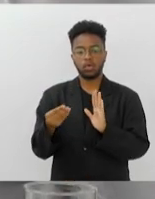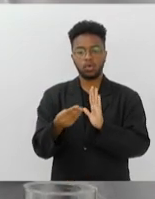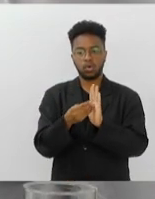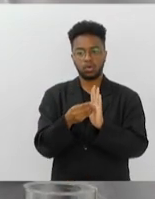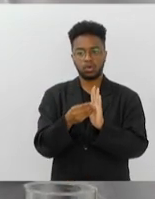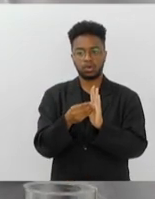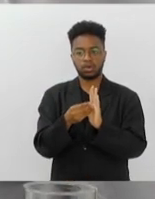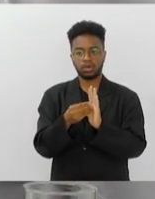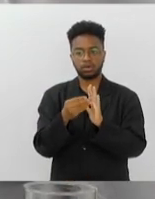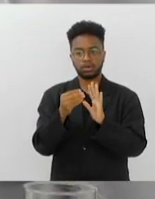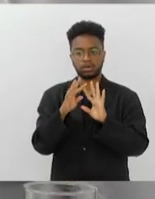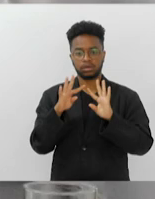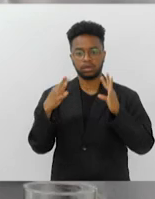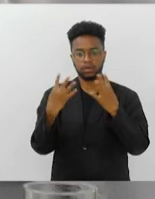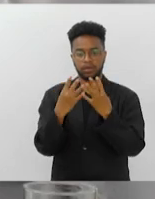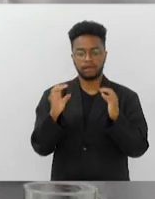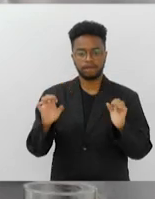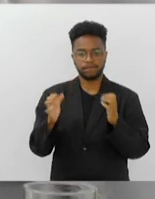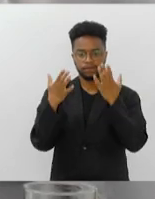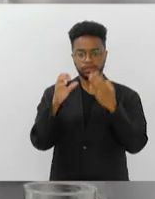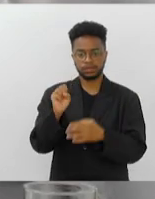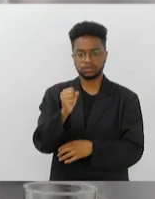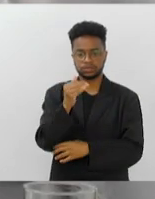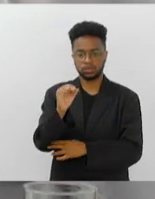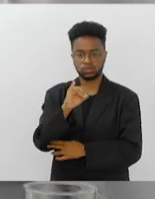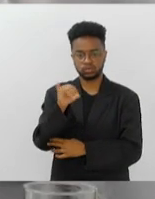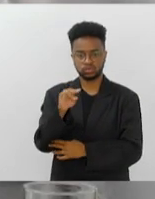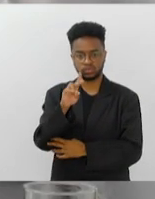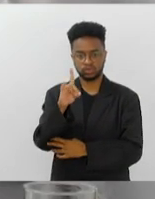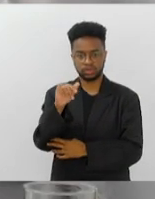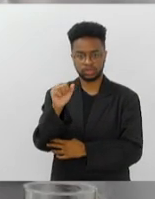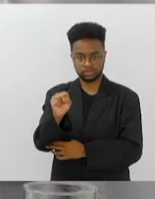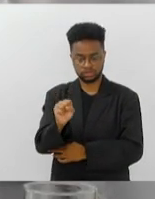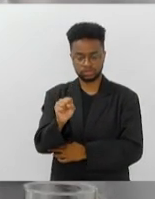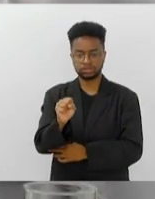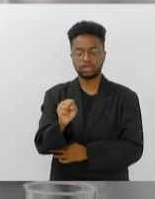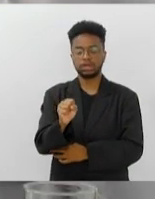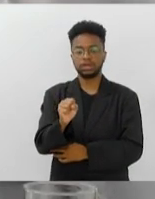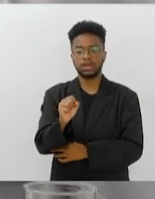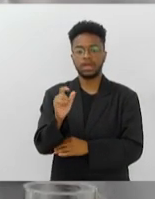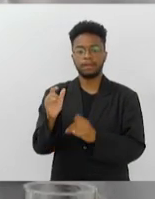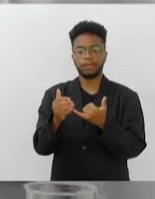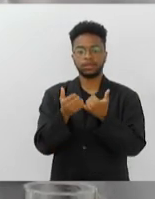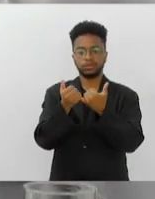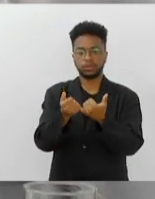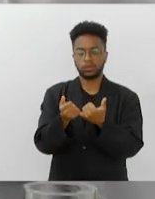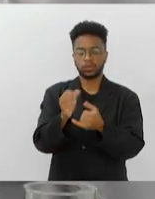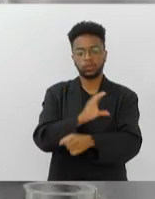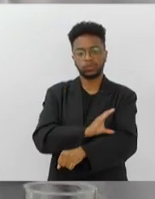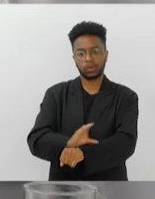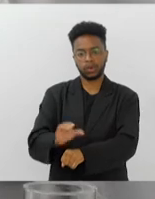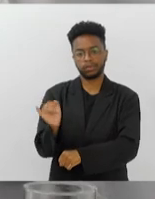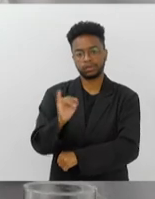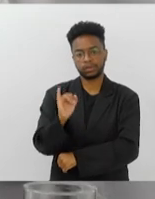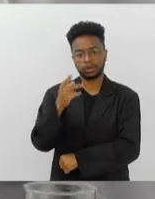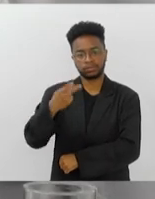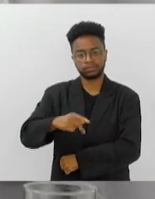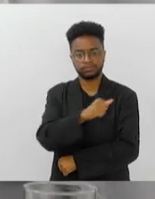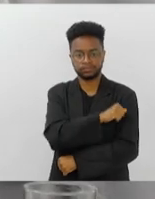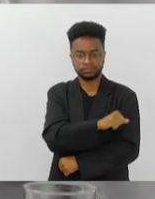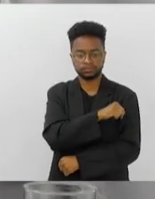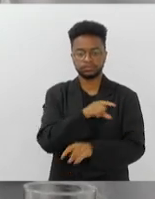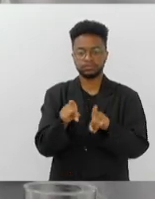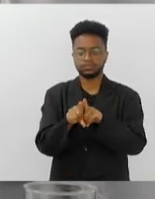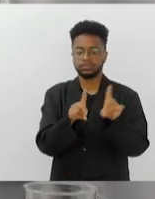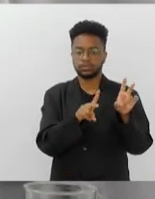Show, pertencente à paróquia Nossa Senhora das Dores e São Judas, como patrimônio cultural e material do estado do Rio de Janeiro e da outras